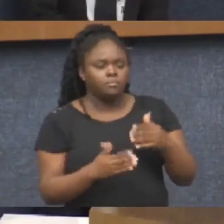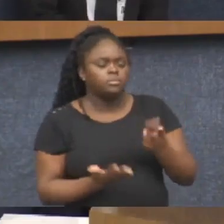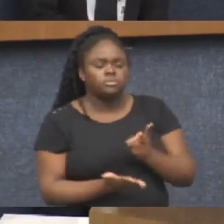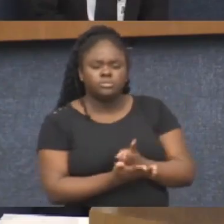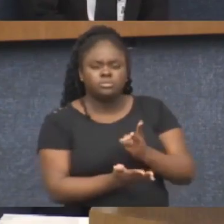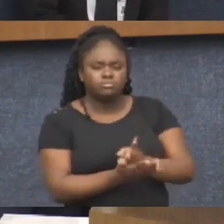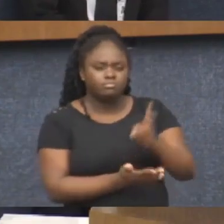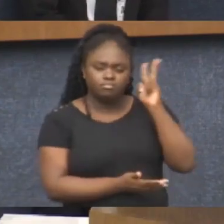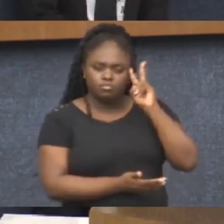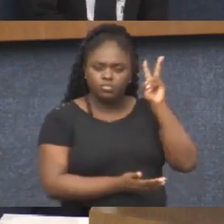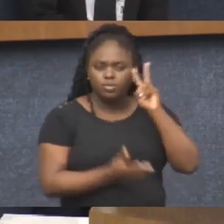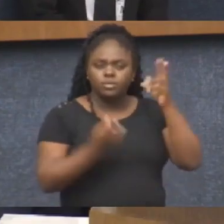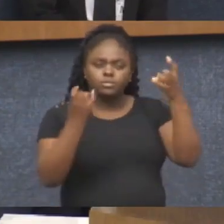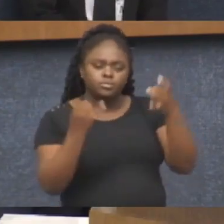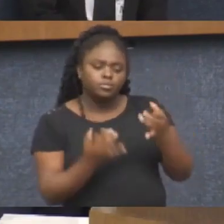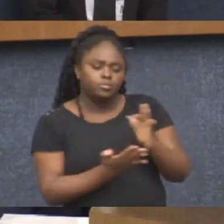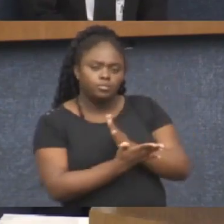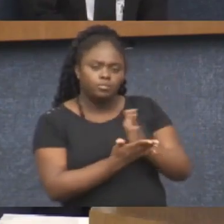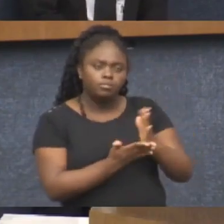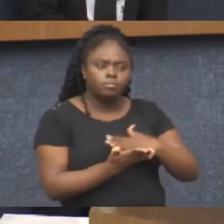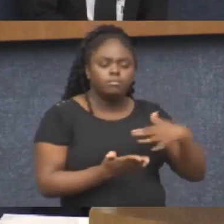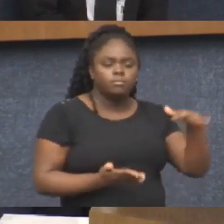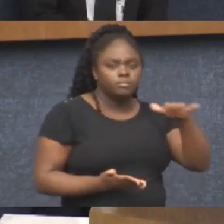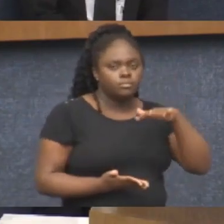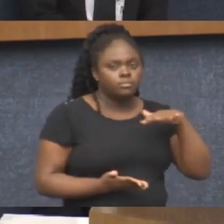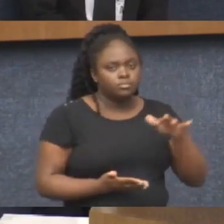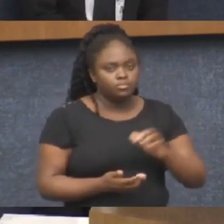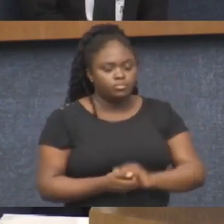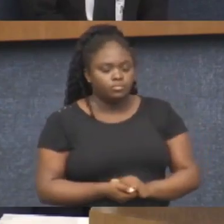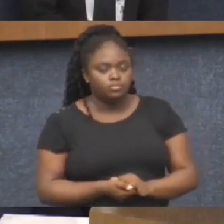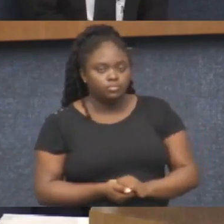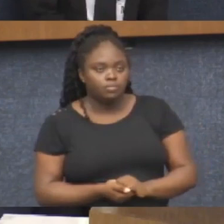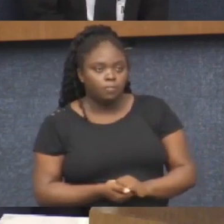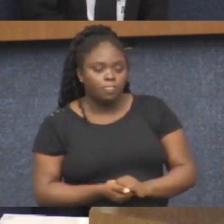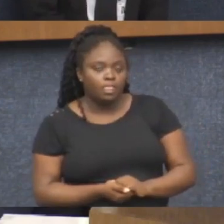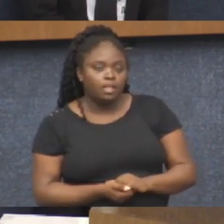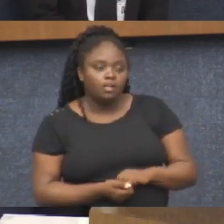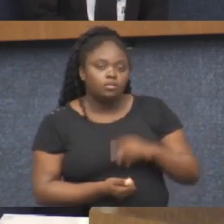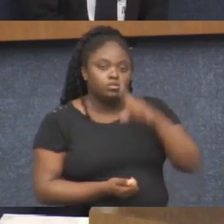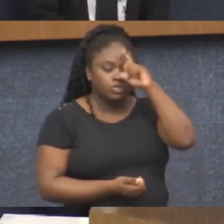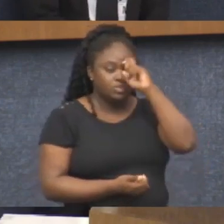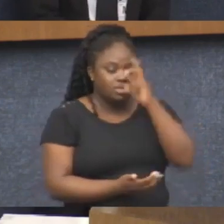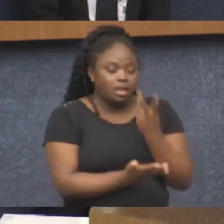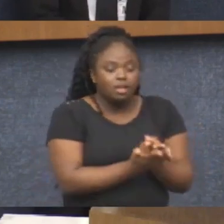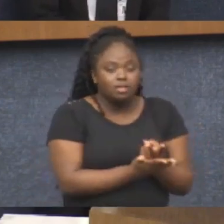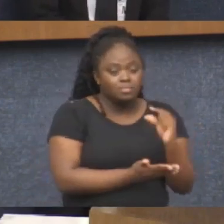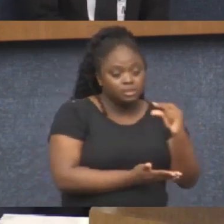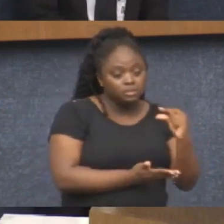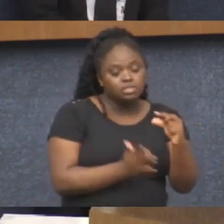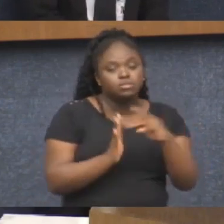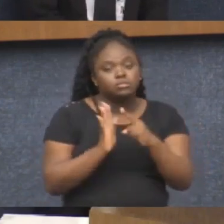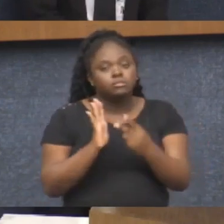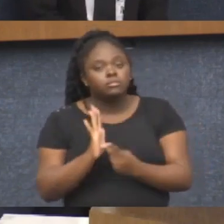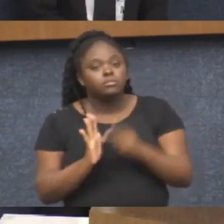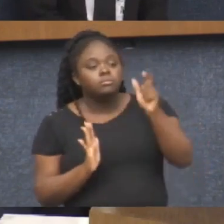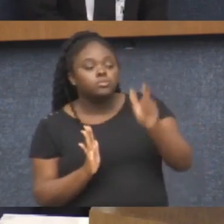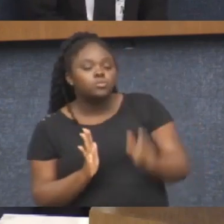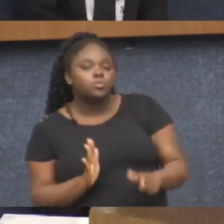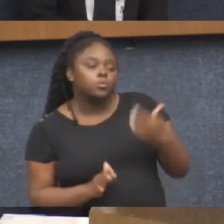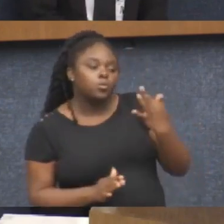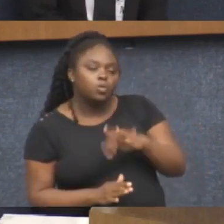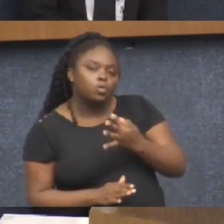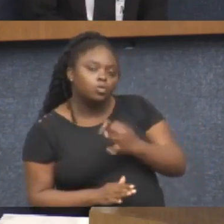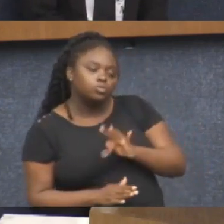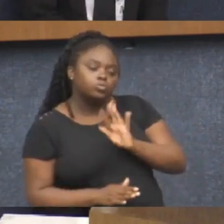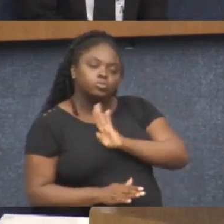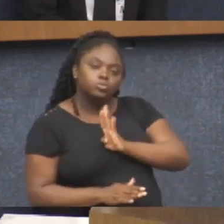mesma história contando para alguma das condições. Tá? Se interna menos, significa pessoas com menos dor no peito.